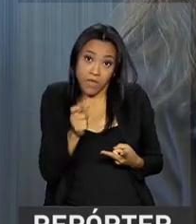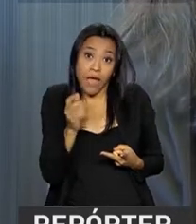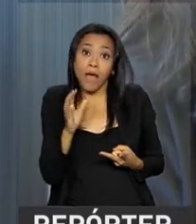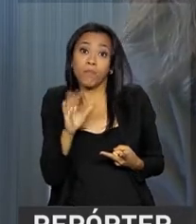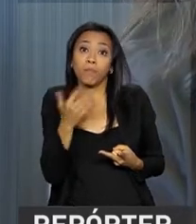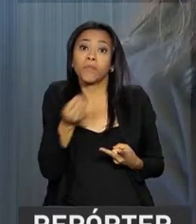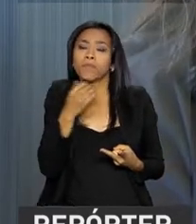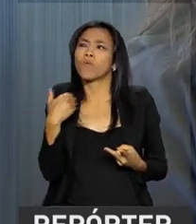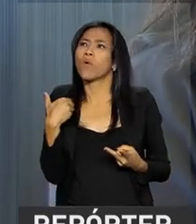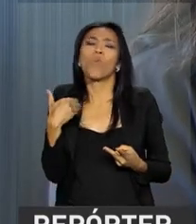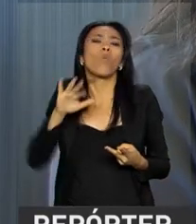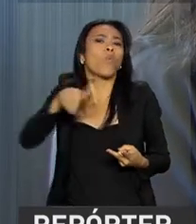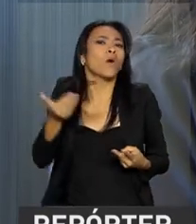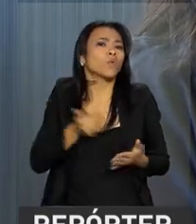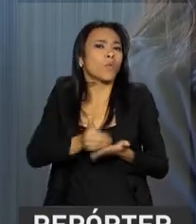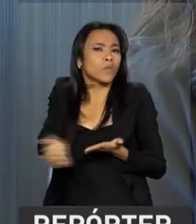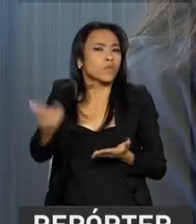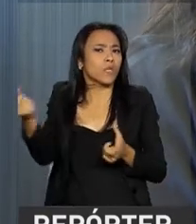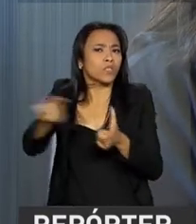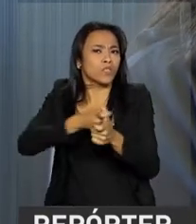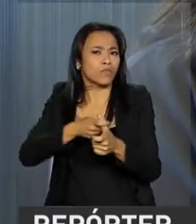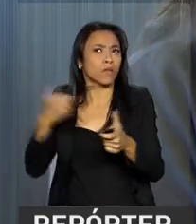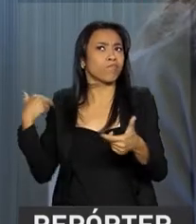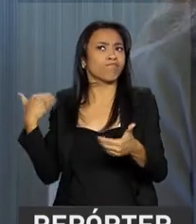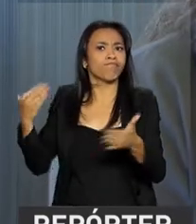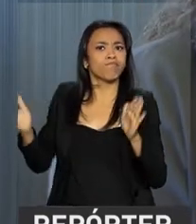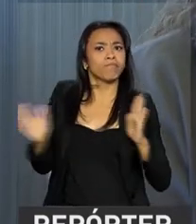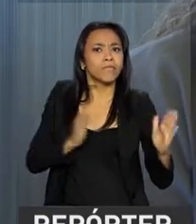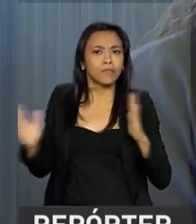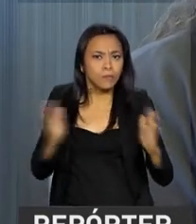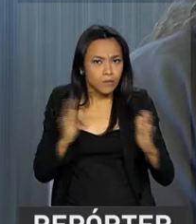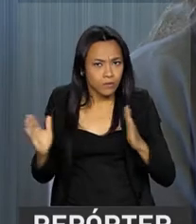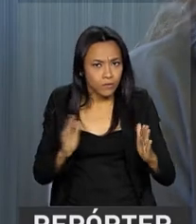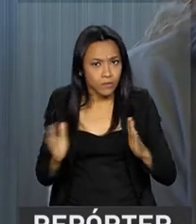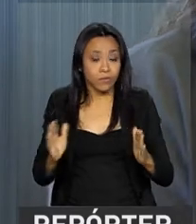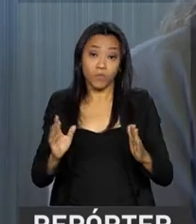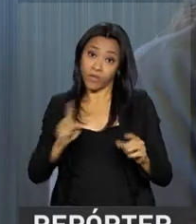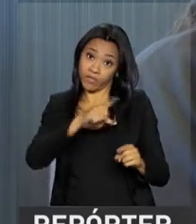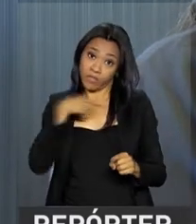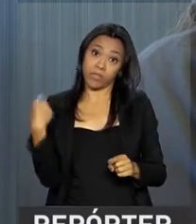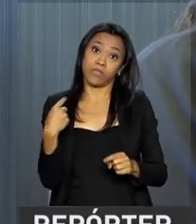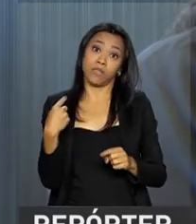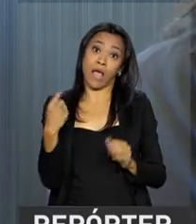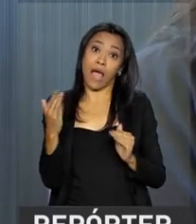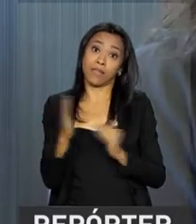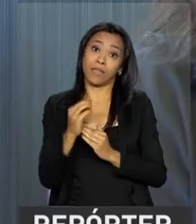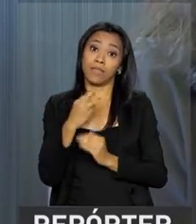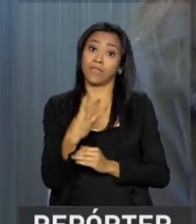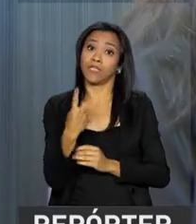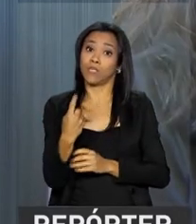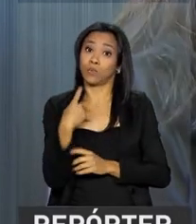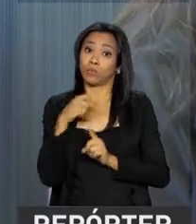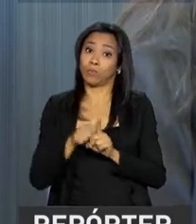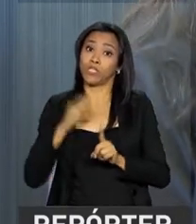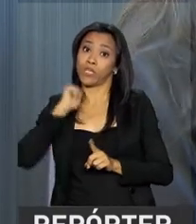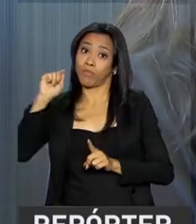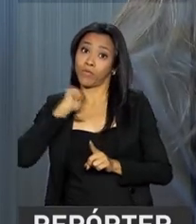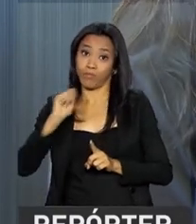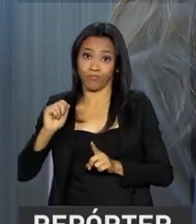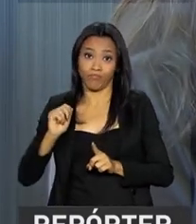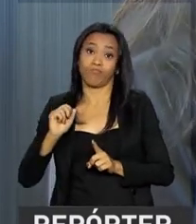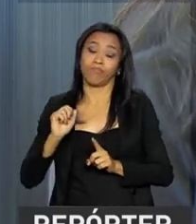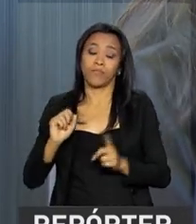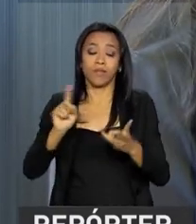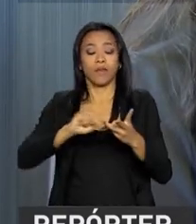dívida porque aí eu fiz ele só vai poder aderir às dívidas até vencidas até o dia 30 de abril a partir daí ele também tem que